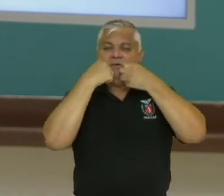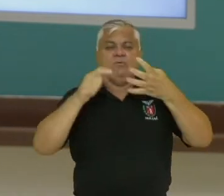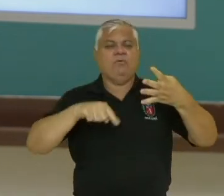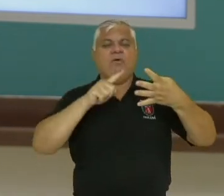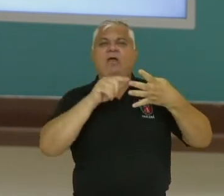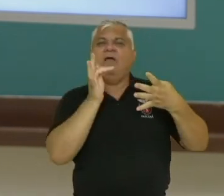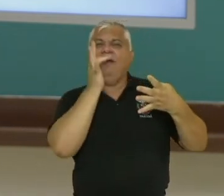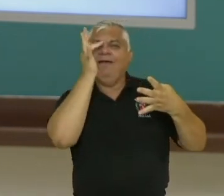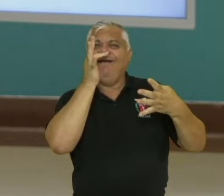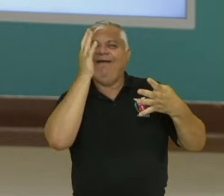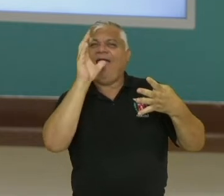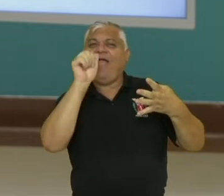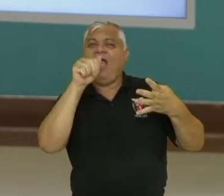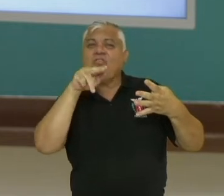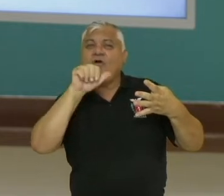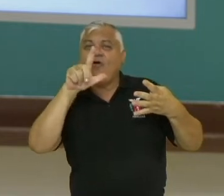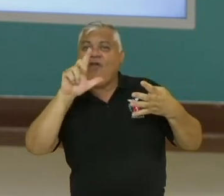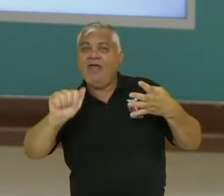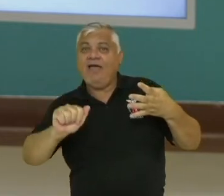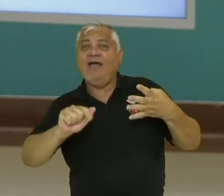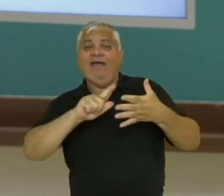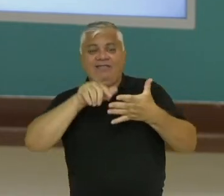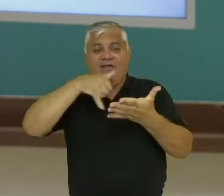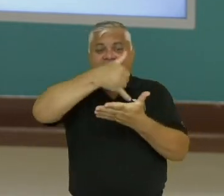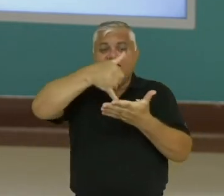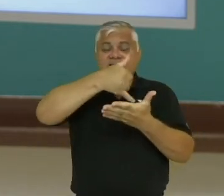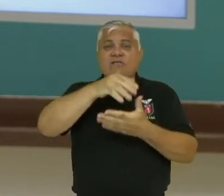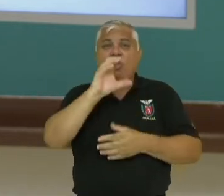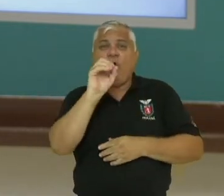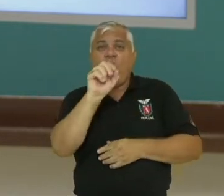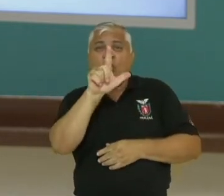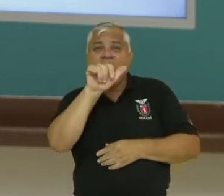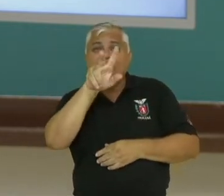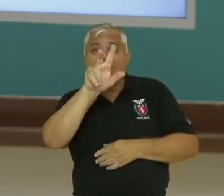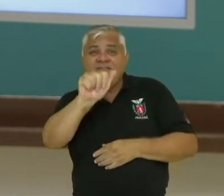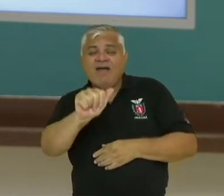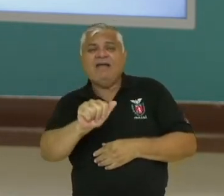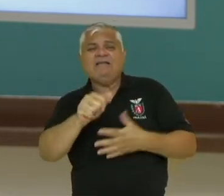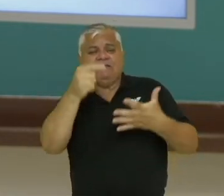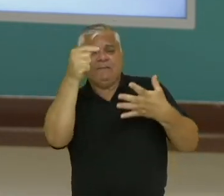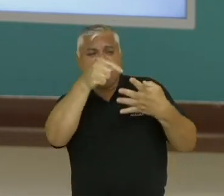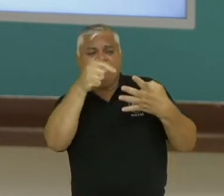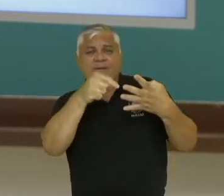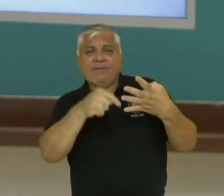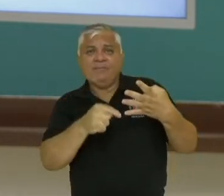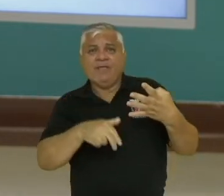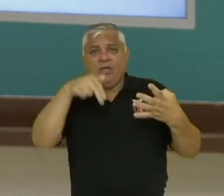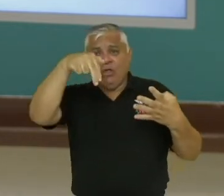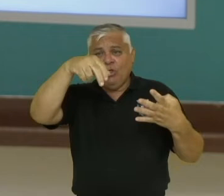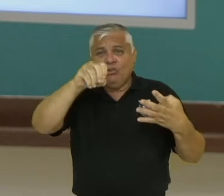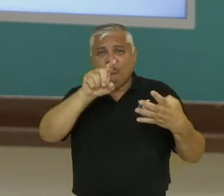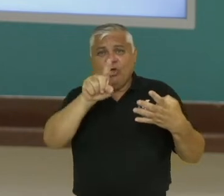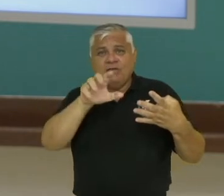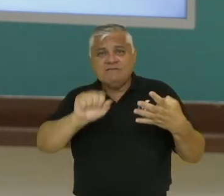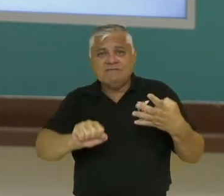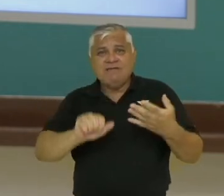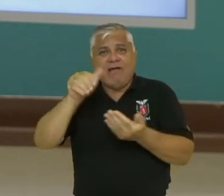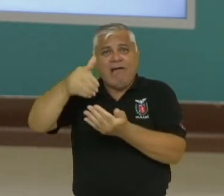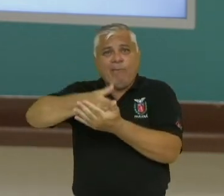canola, azeite de oliva. Aqui, ó, nozes e o